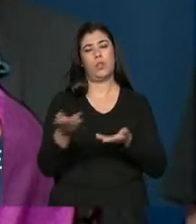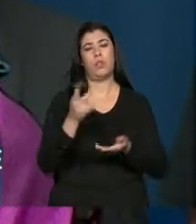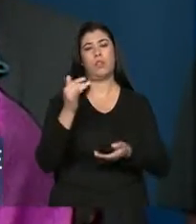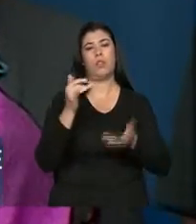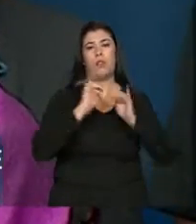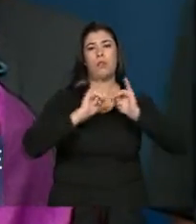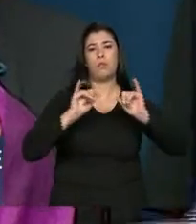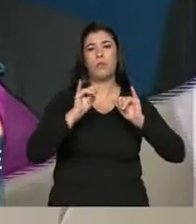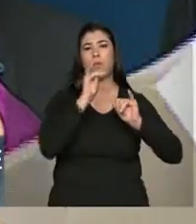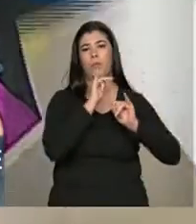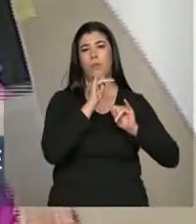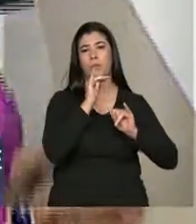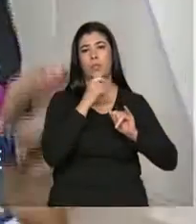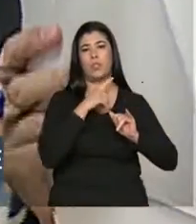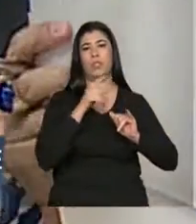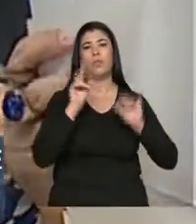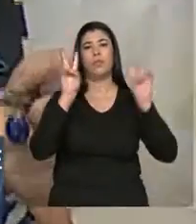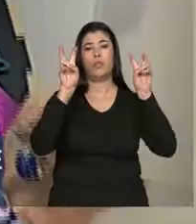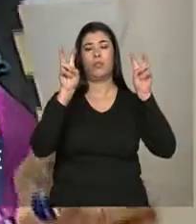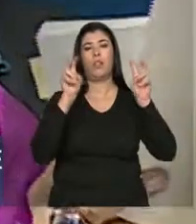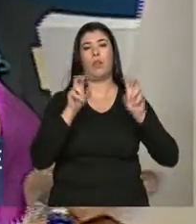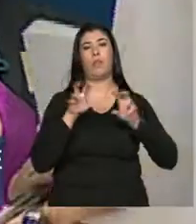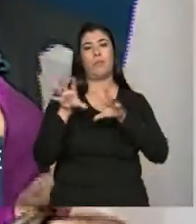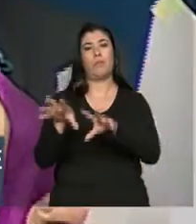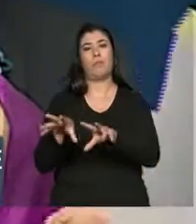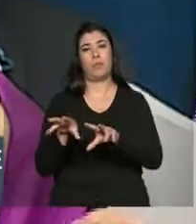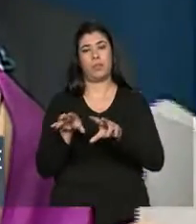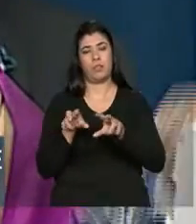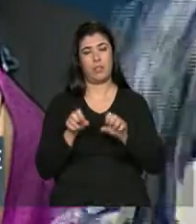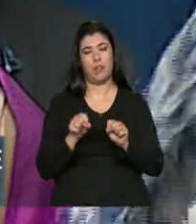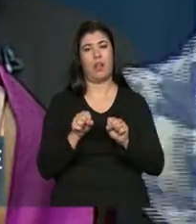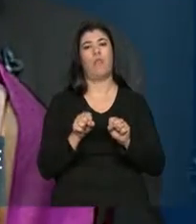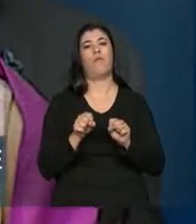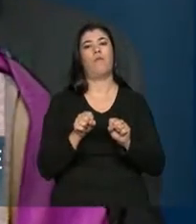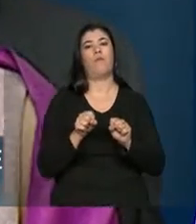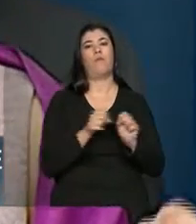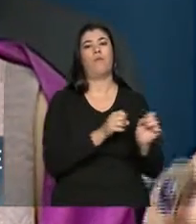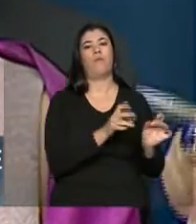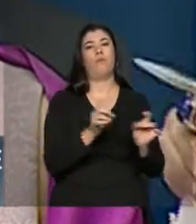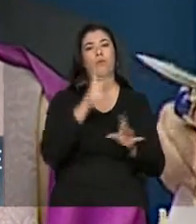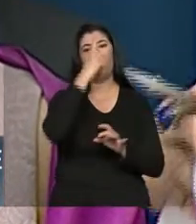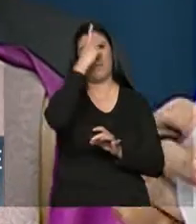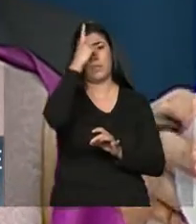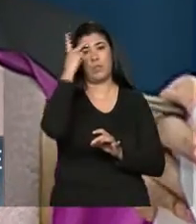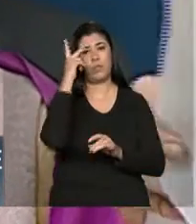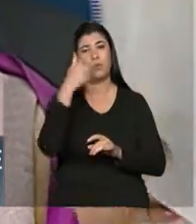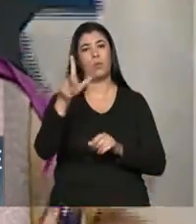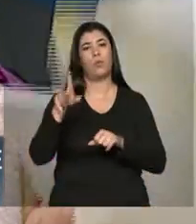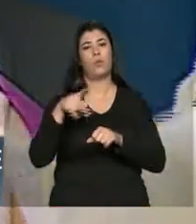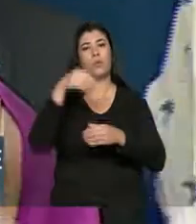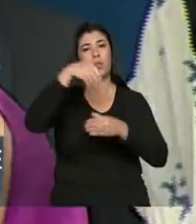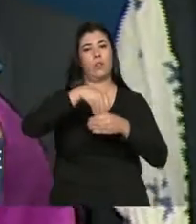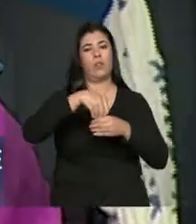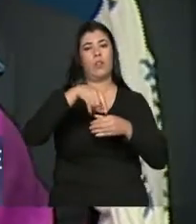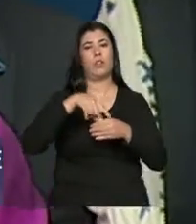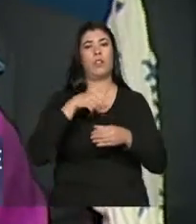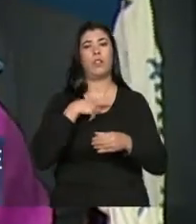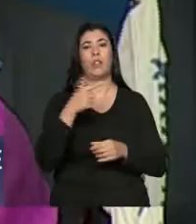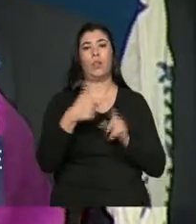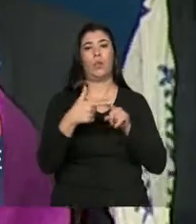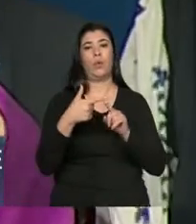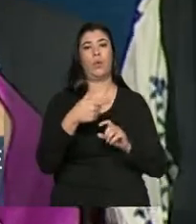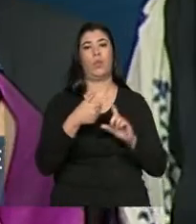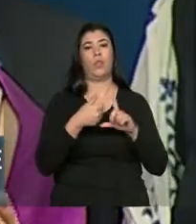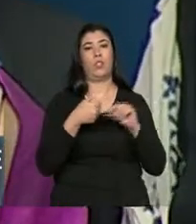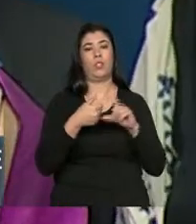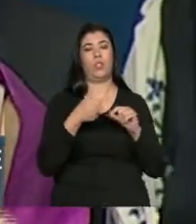dessa informação de tá tráfico internacional e interno? Hoje, como a gente tem a nossa legislação, só são dois artigos no Código Penal